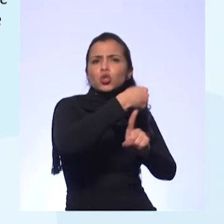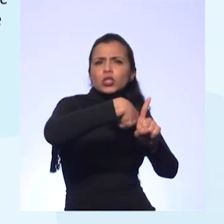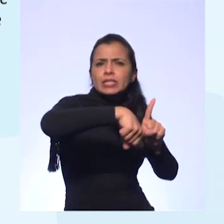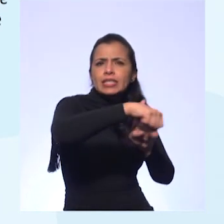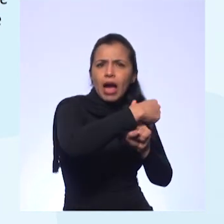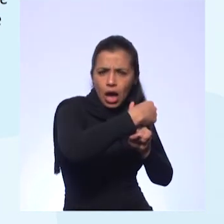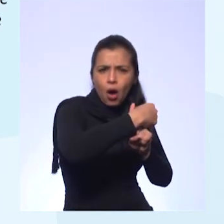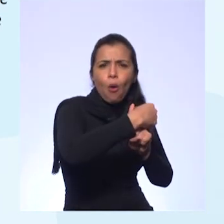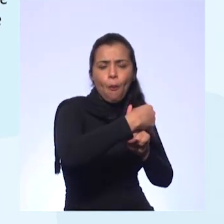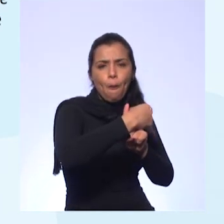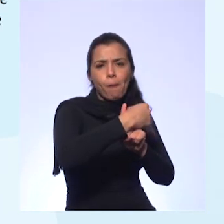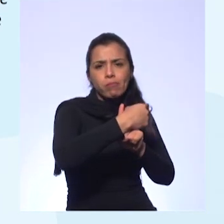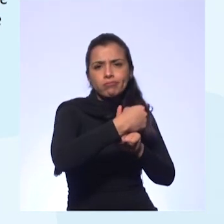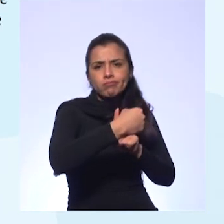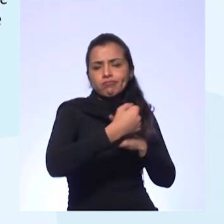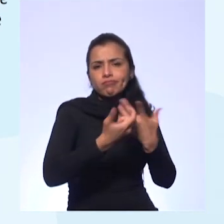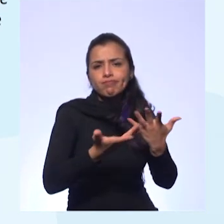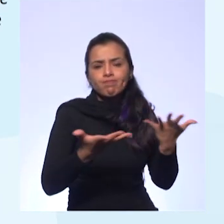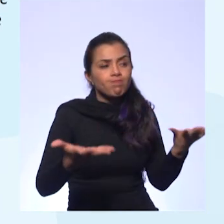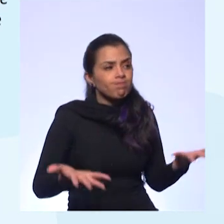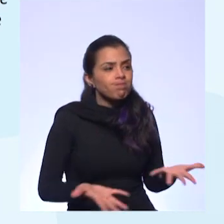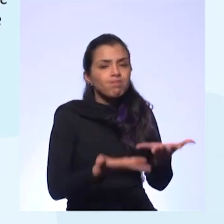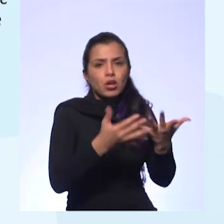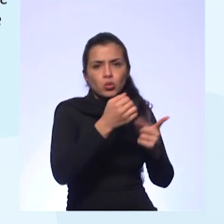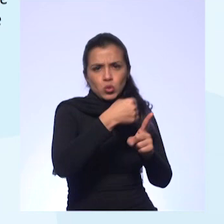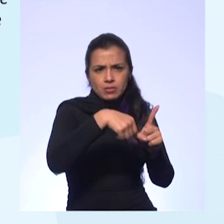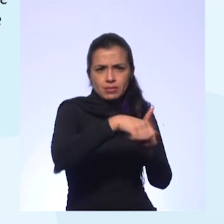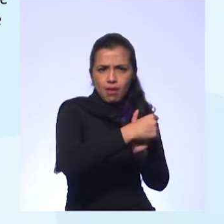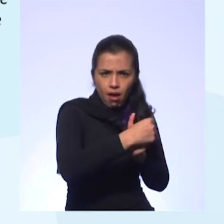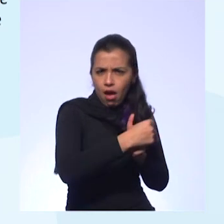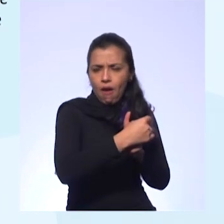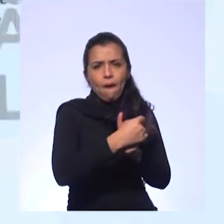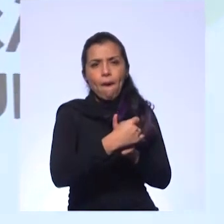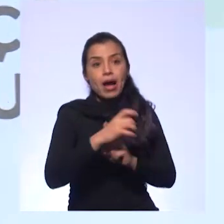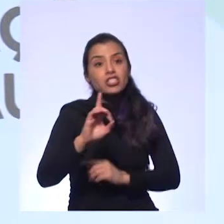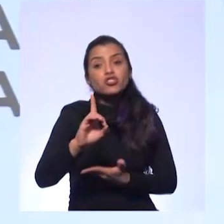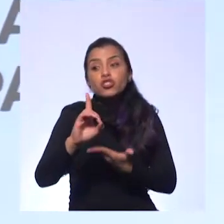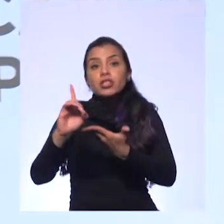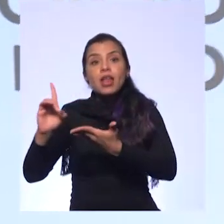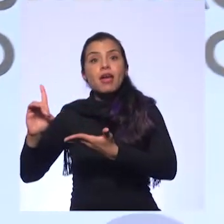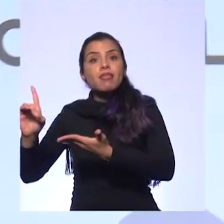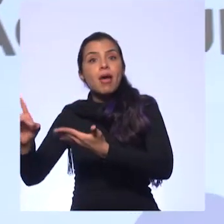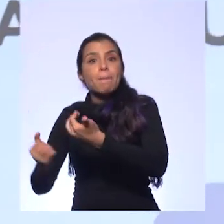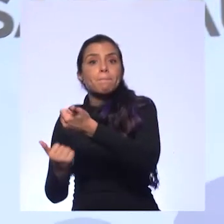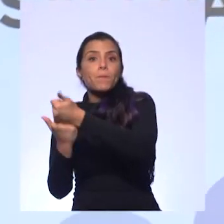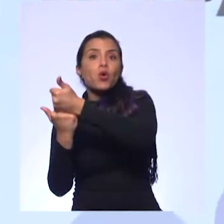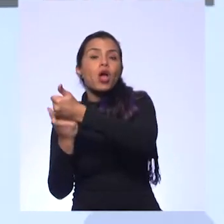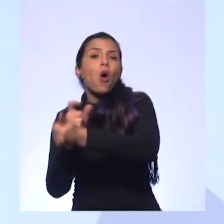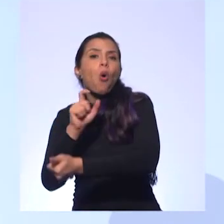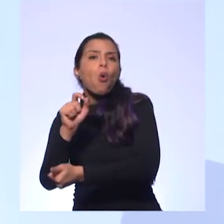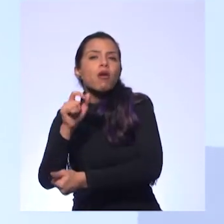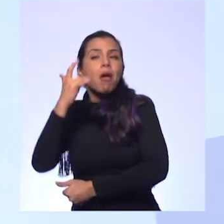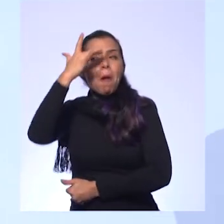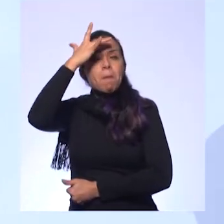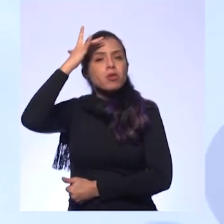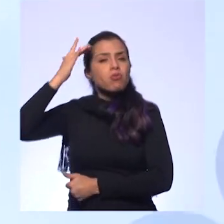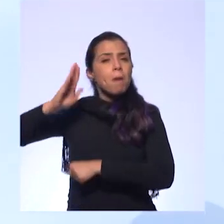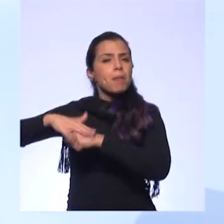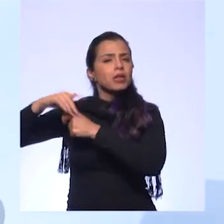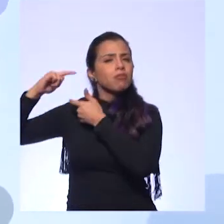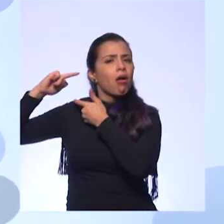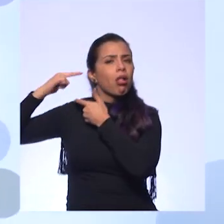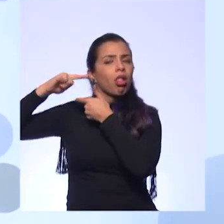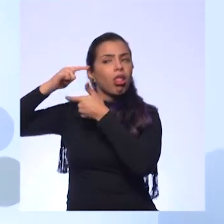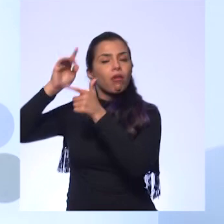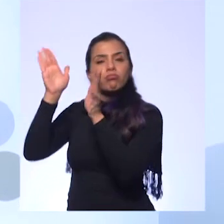né? Pautas ligadas ao social. A direita sempre é tida como os mais conservadores,